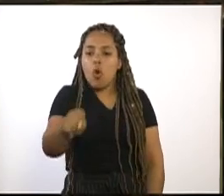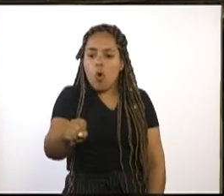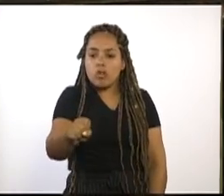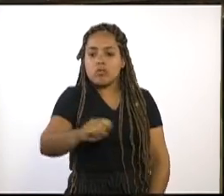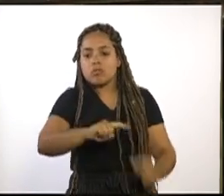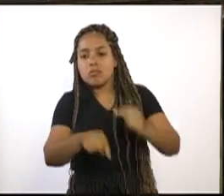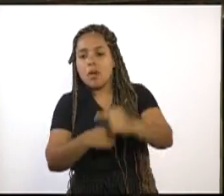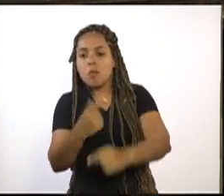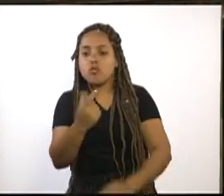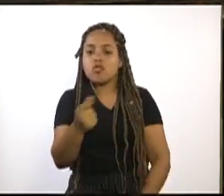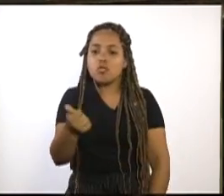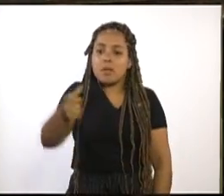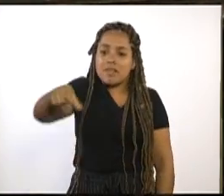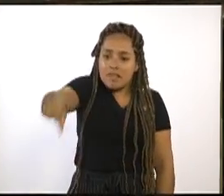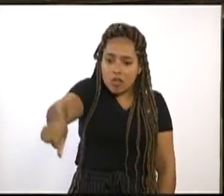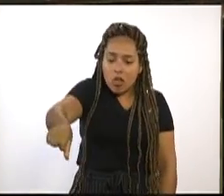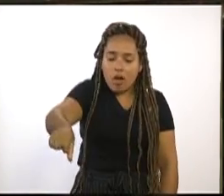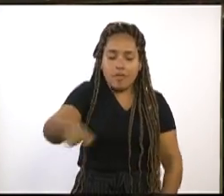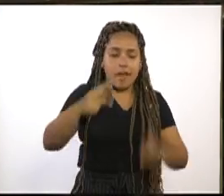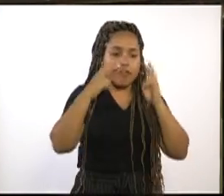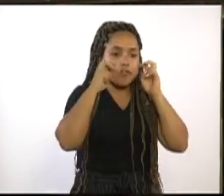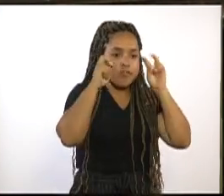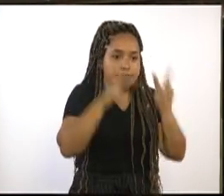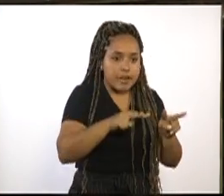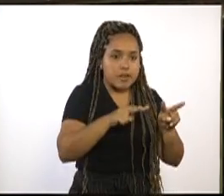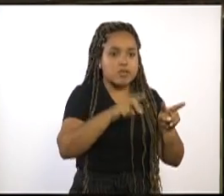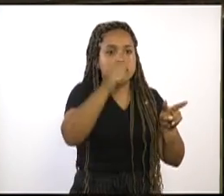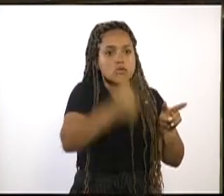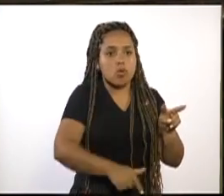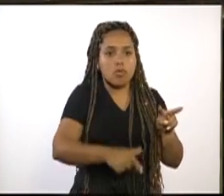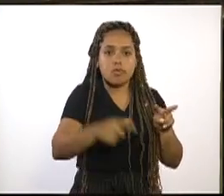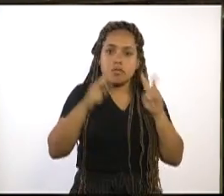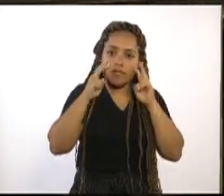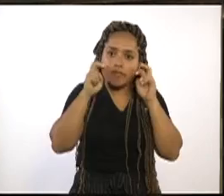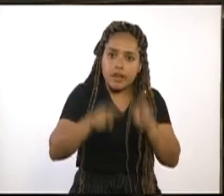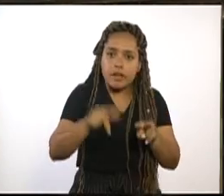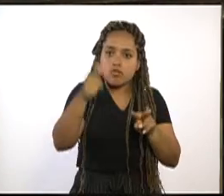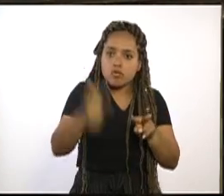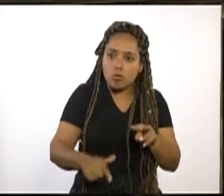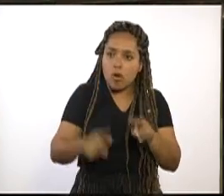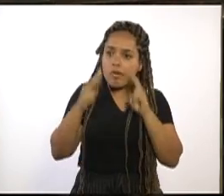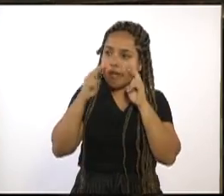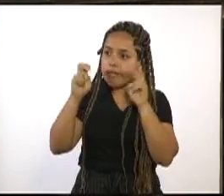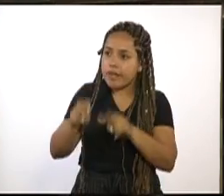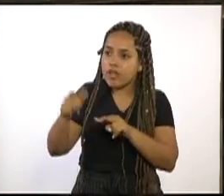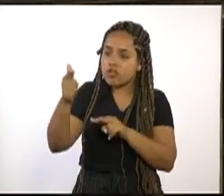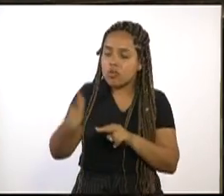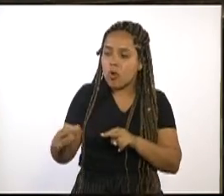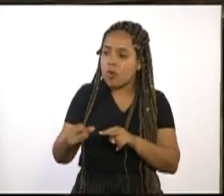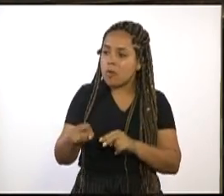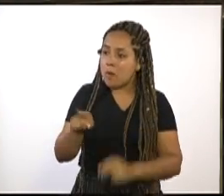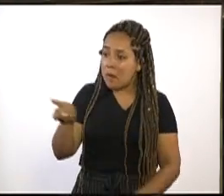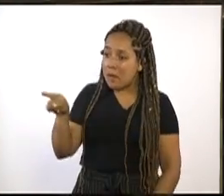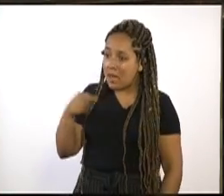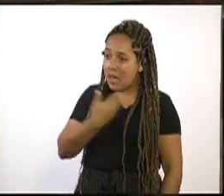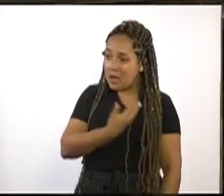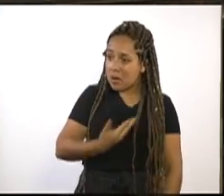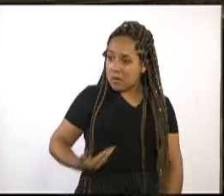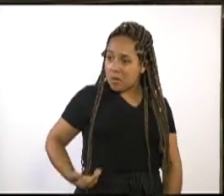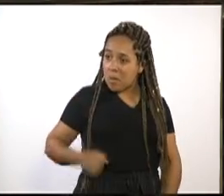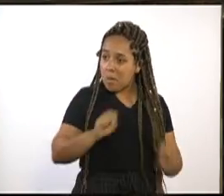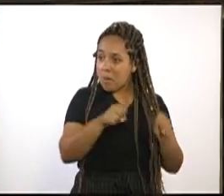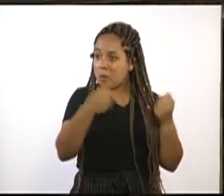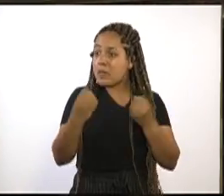nós vivemos uma sucessiva série de tragédias por omissão do poder público.